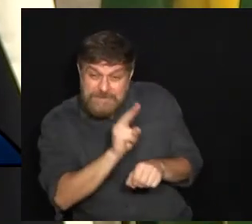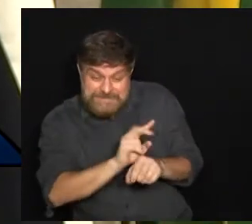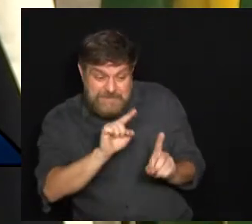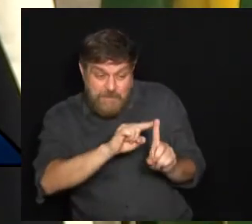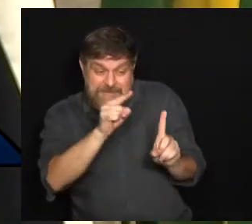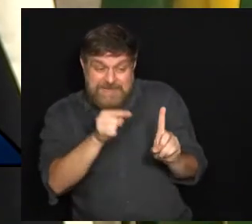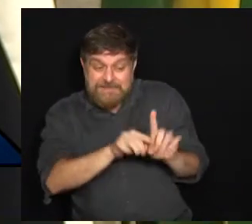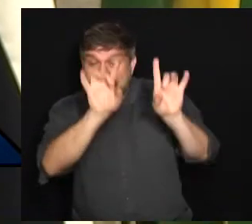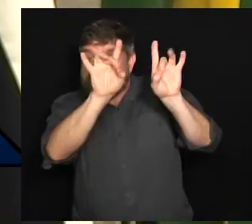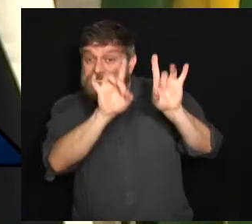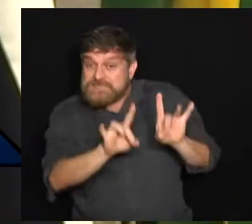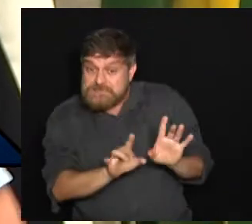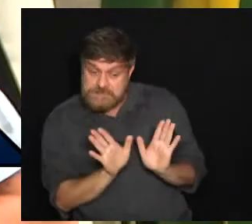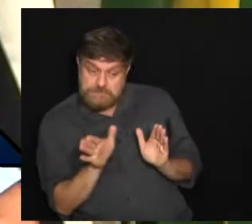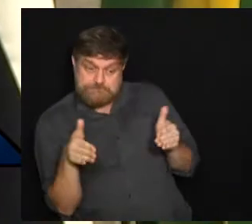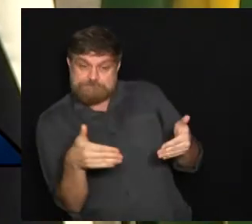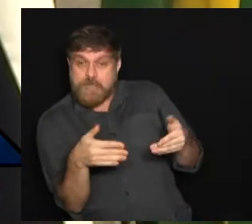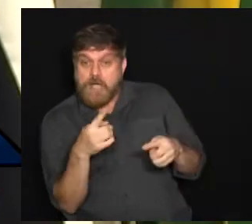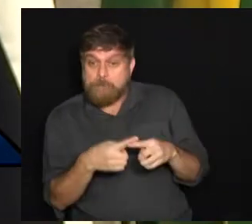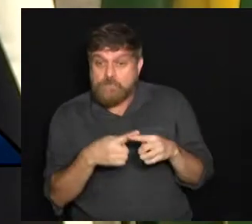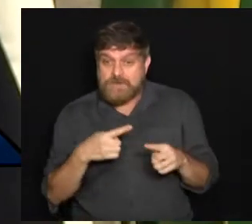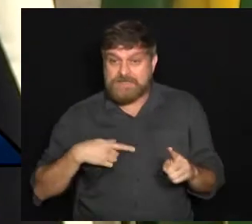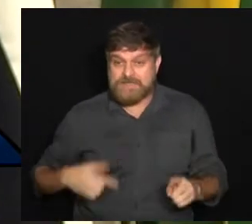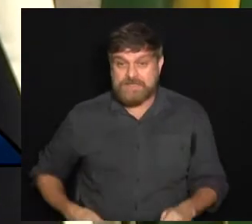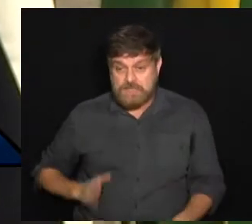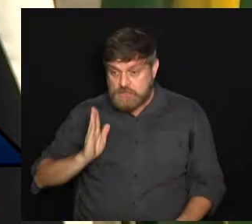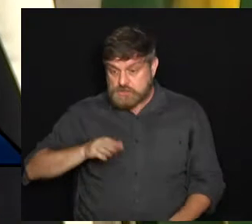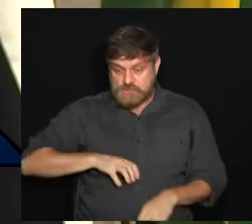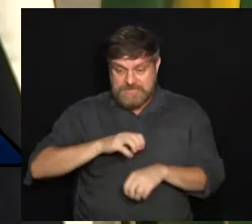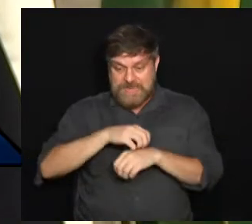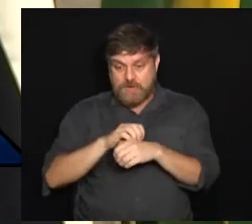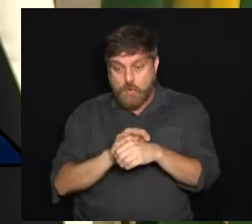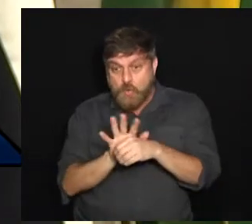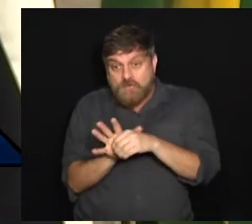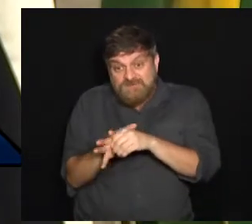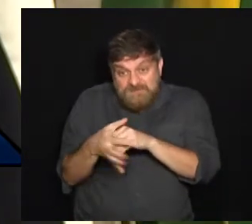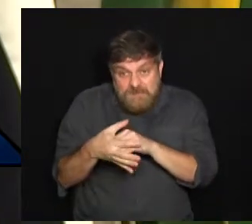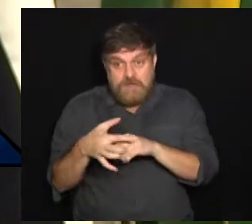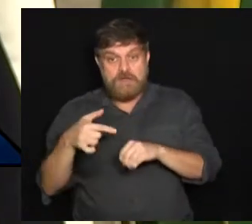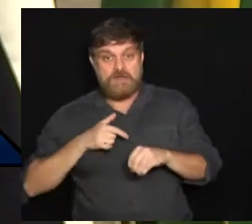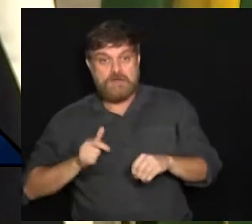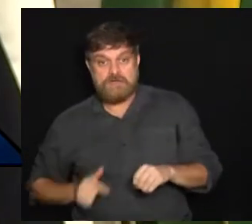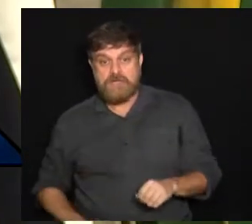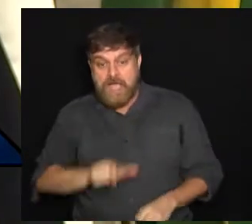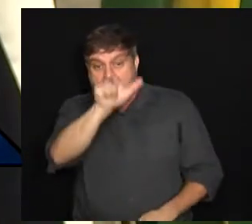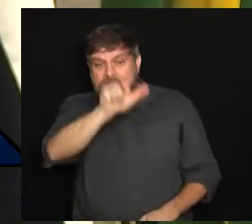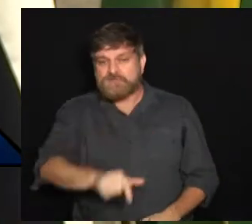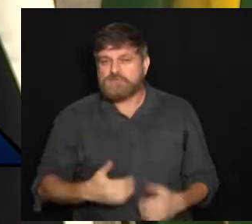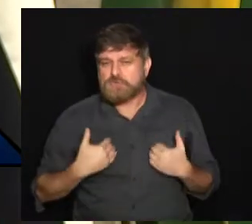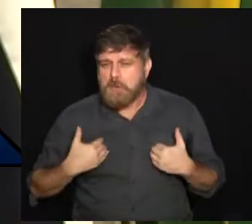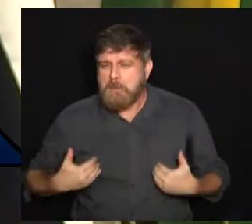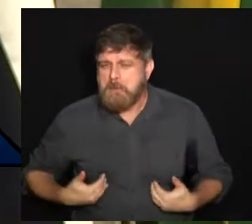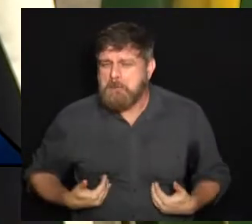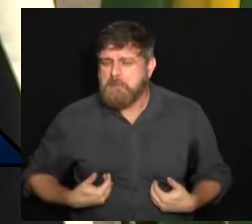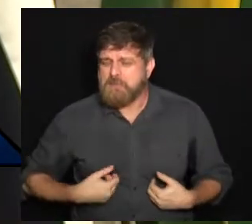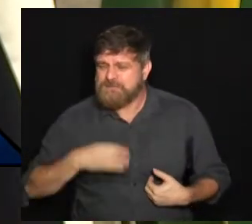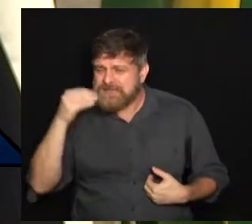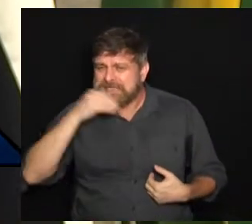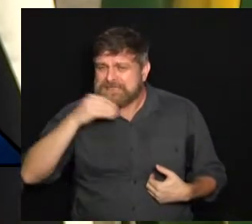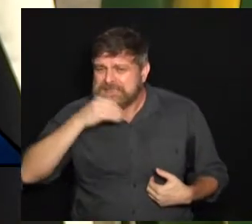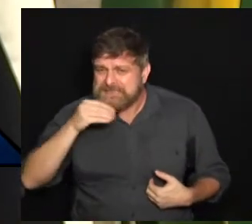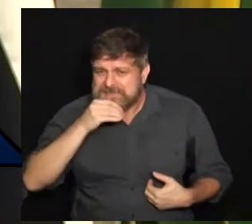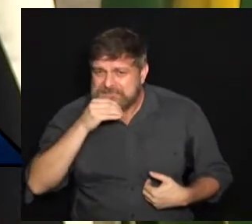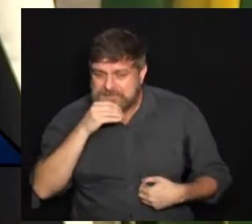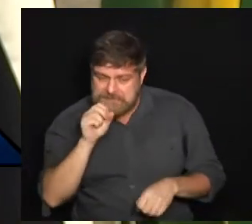ser maior. Por quê? Porque mesmo o quadro habitual do Covid-19 é um quadro muito debilitante. E essa debilidade que o